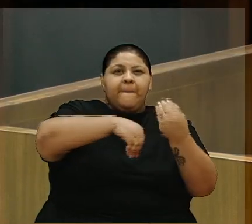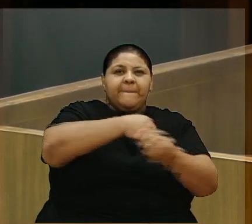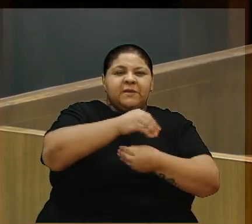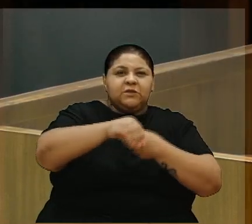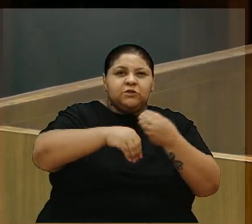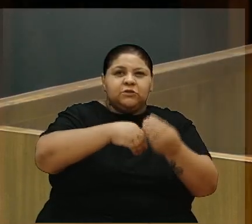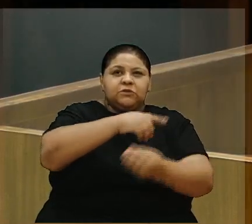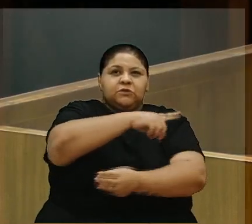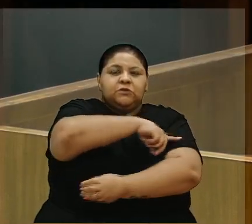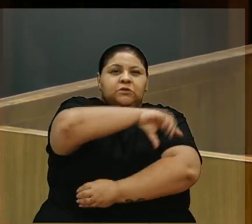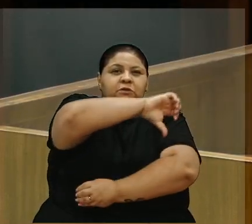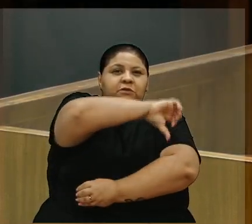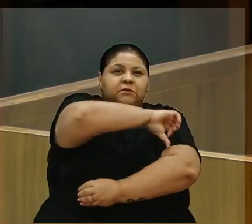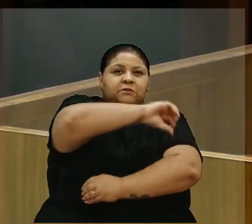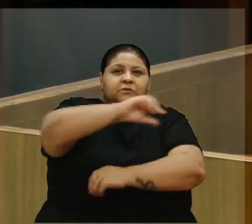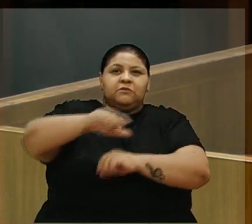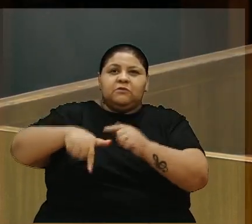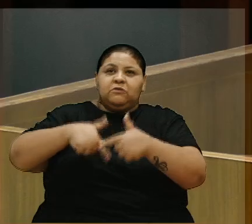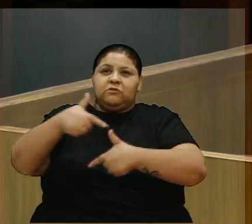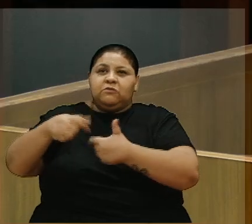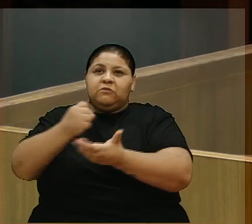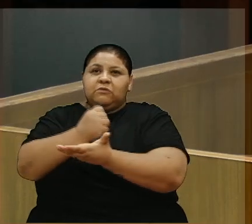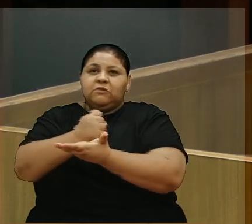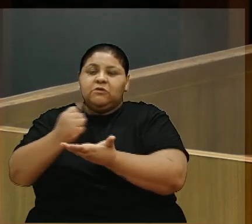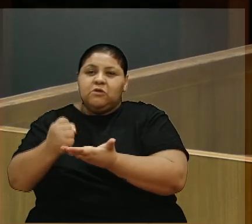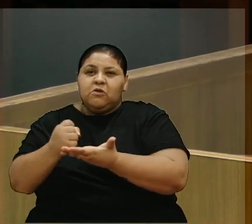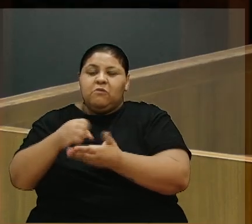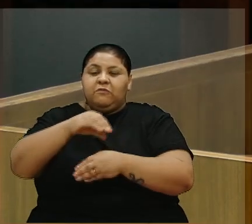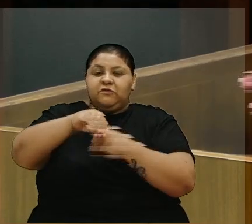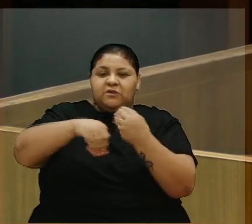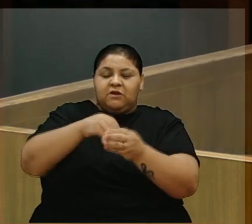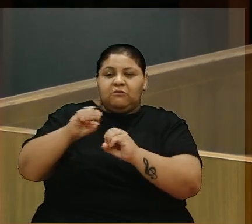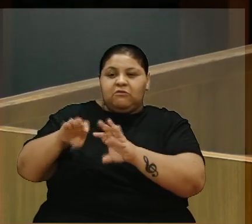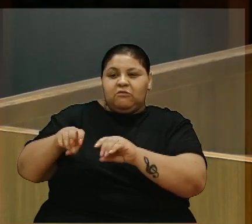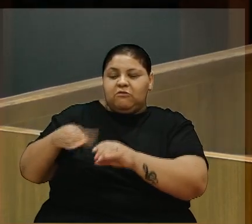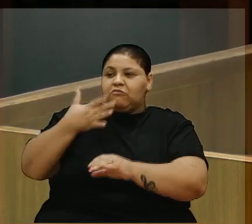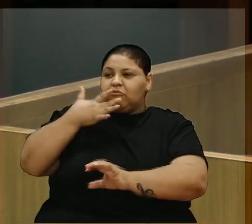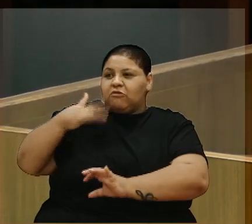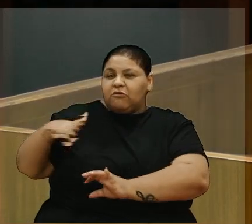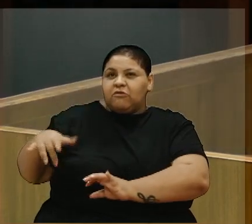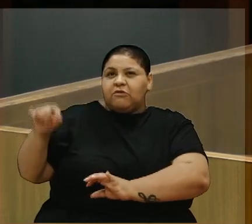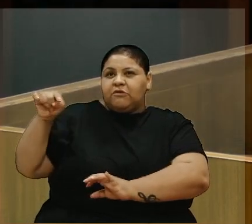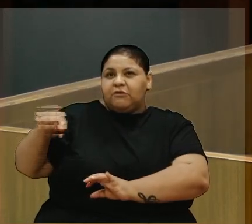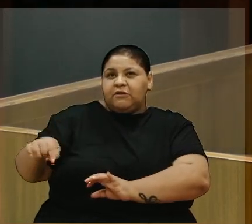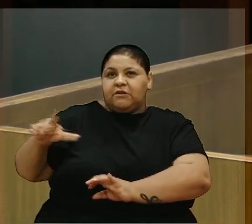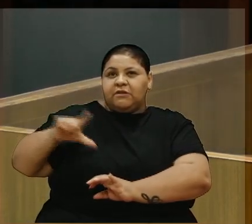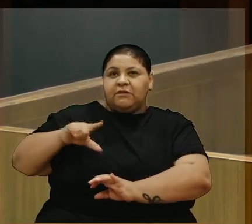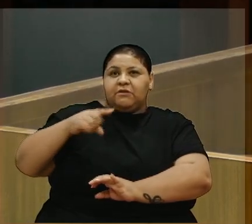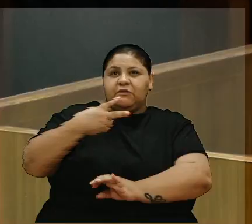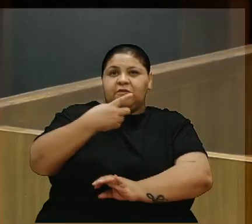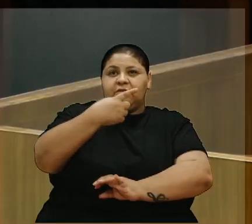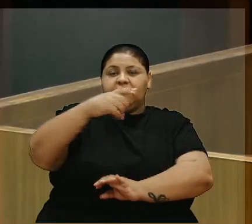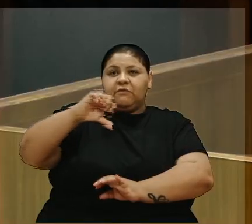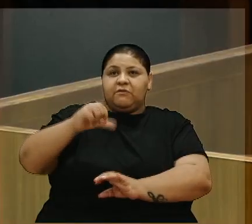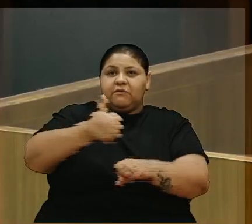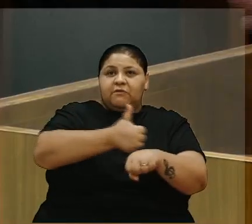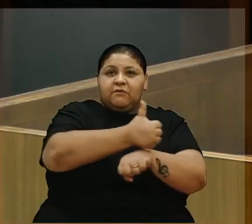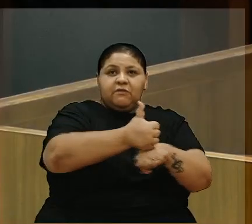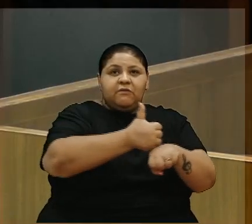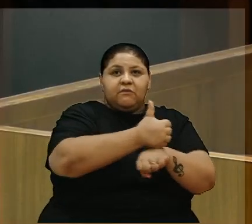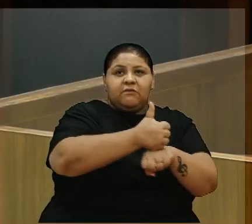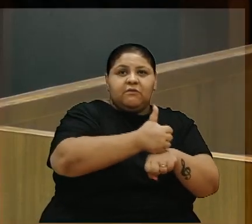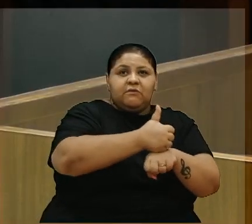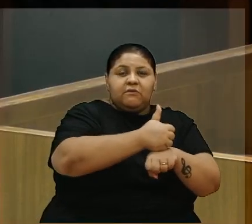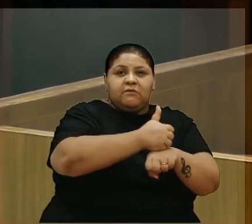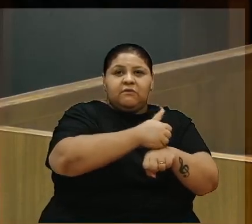fundamental com trabalhadores concursados com a educação infantil, aonde se coloca lá que tem 219 profissionais do AE,